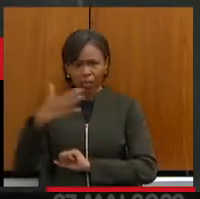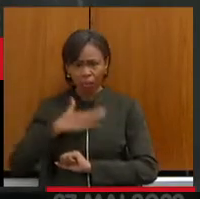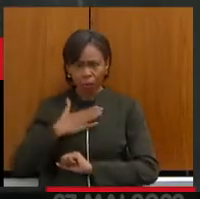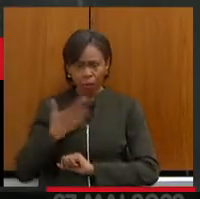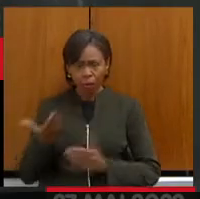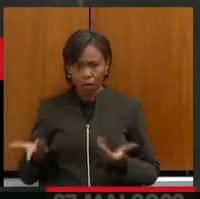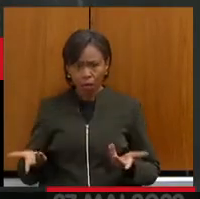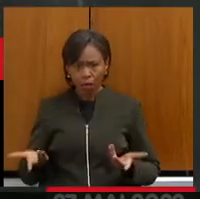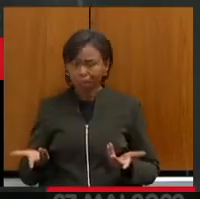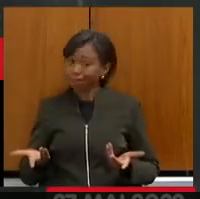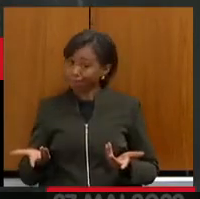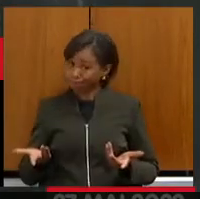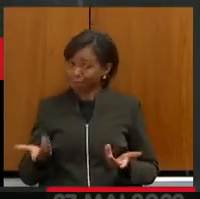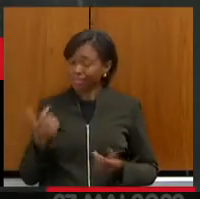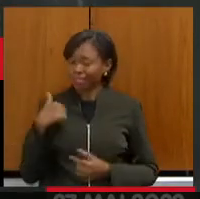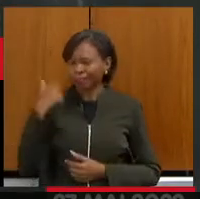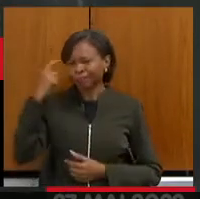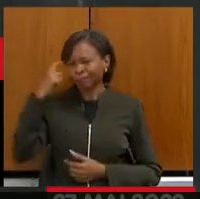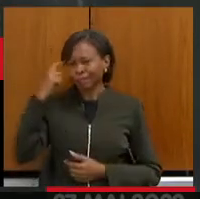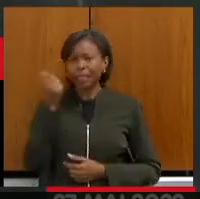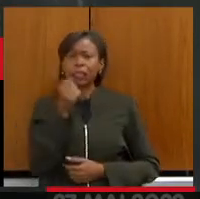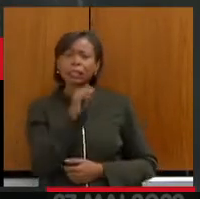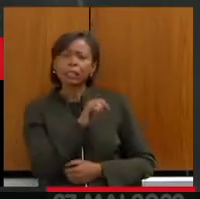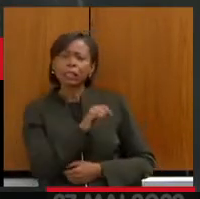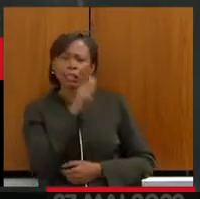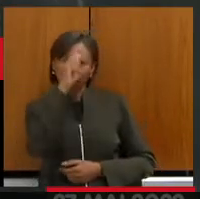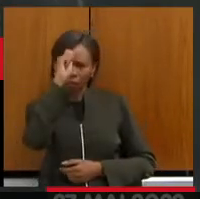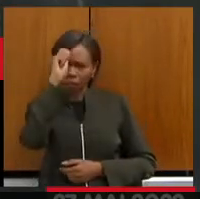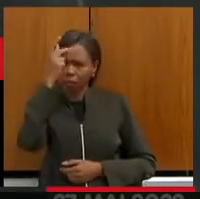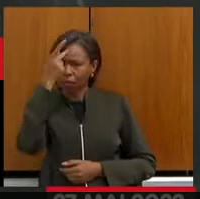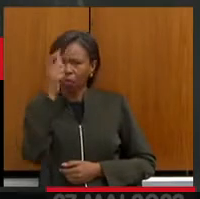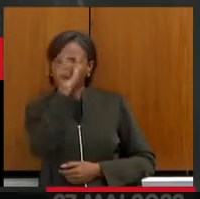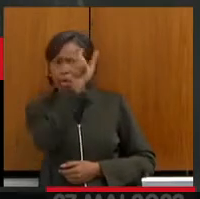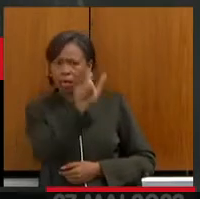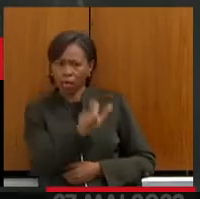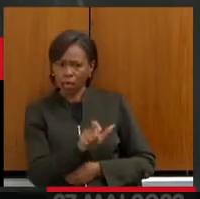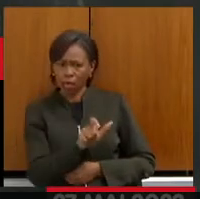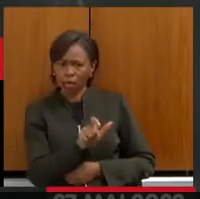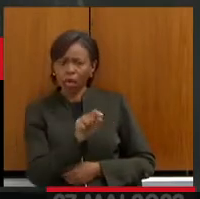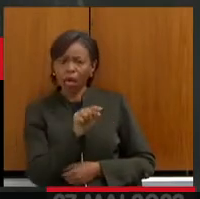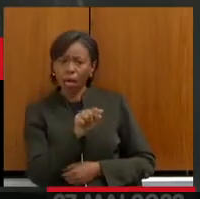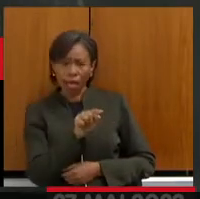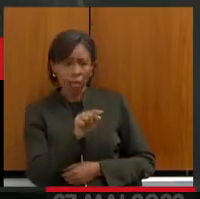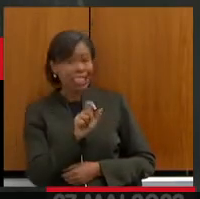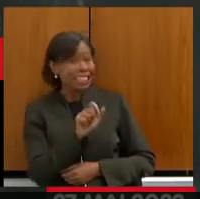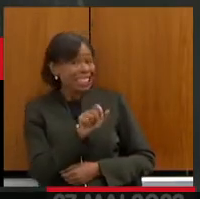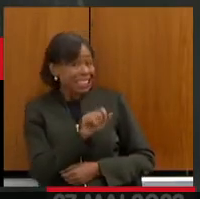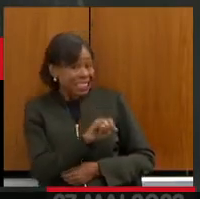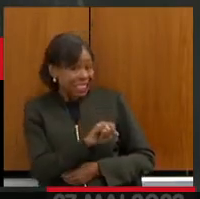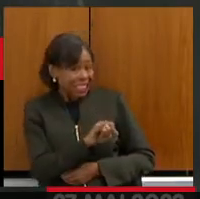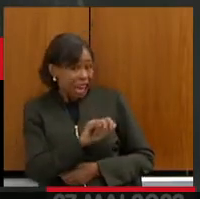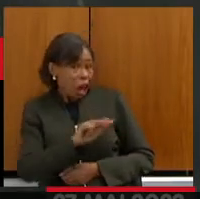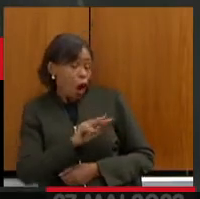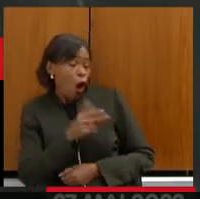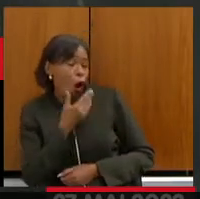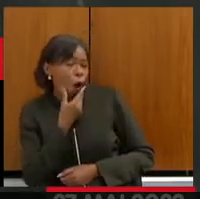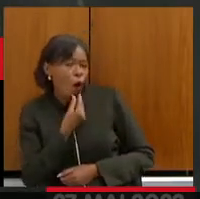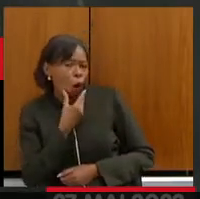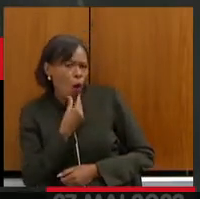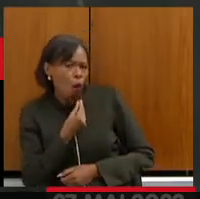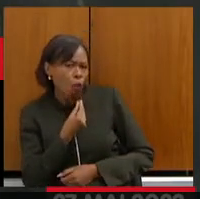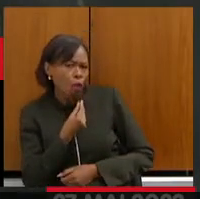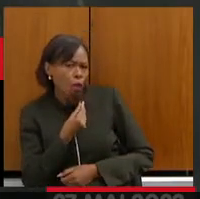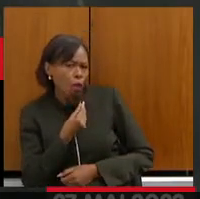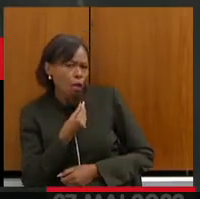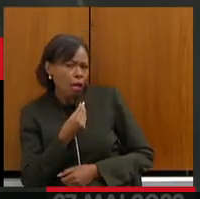Deputado André de Jesus fosse um homem a placa em homenagem a Marielle Franco teria sido arrancada das